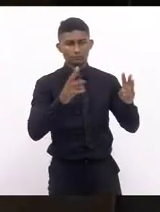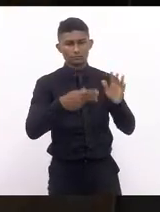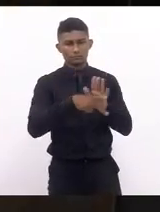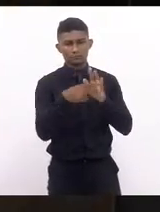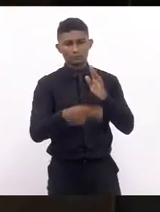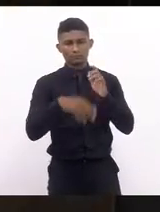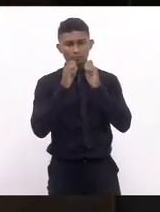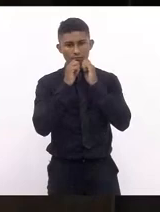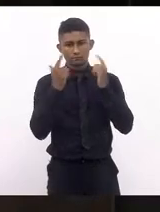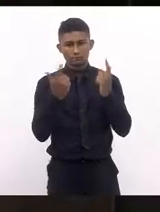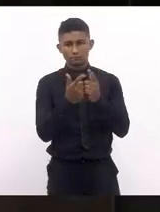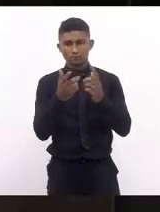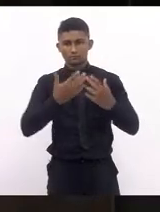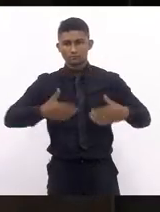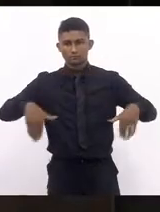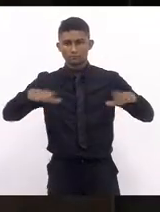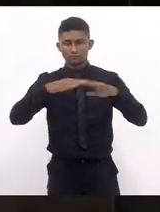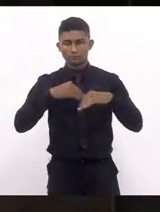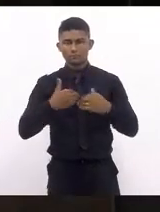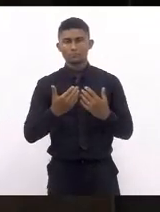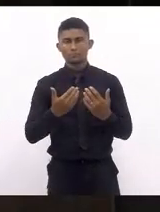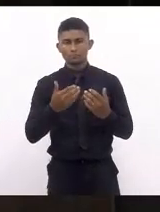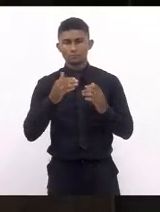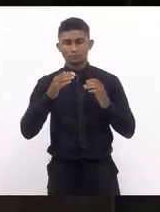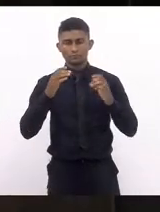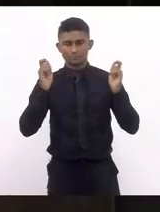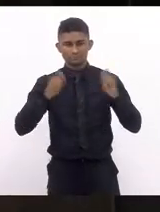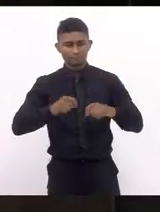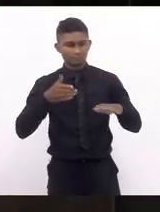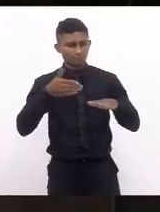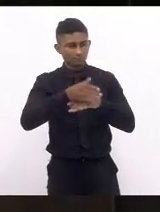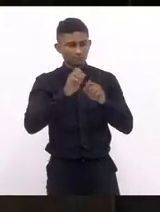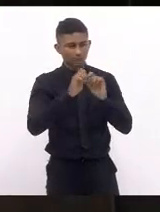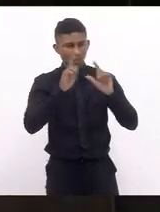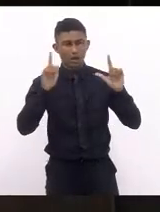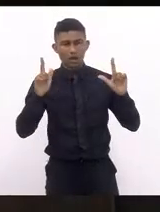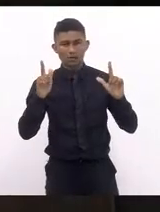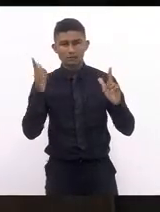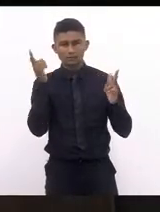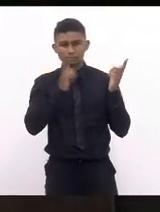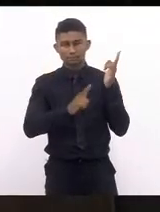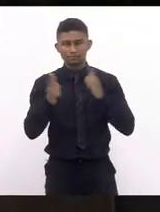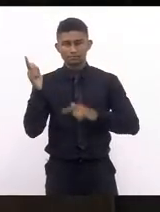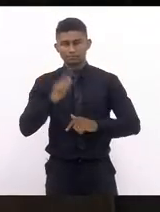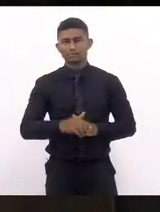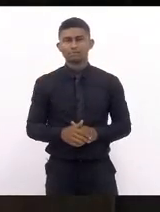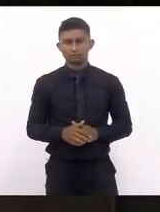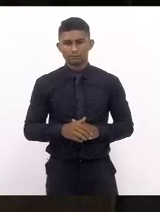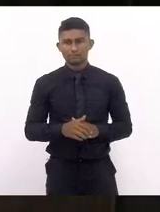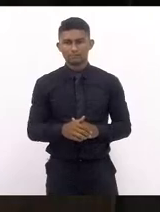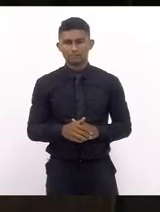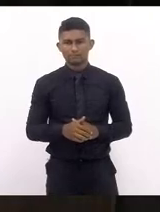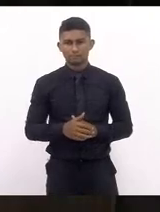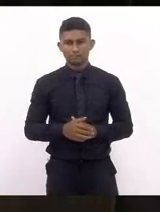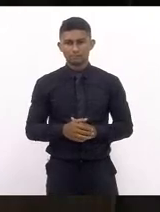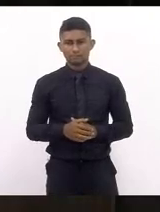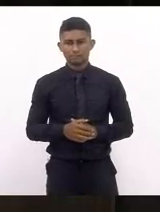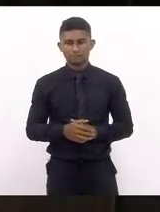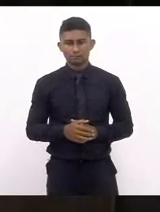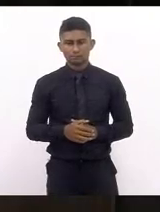da alerj proporcionando a todos os cidadãos o acesso fácil e complementa a produção Legislativa do Parlamento